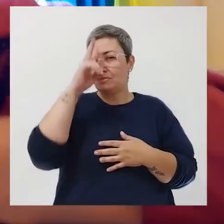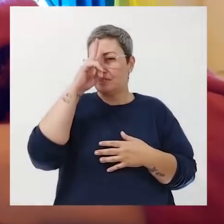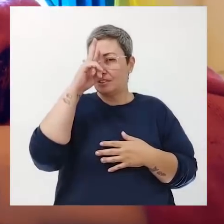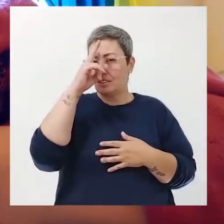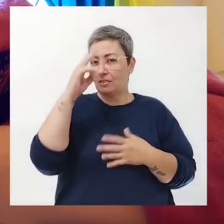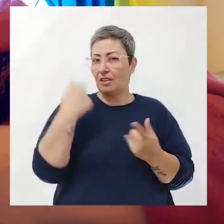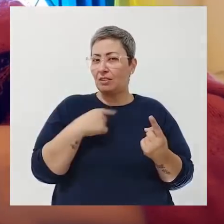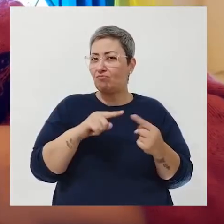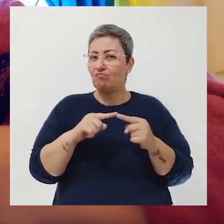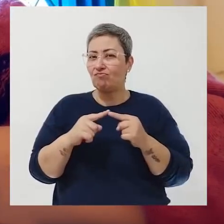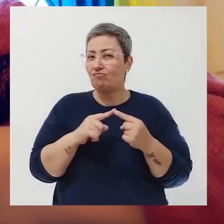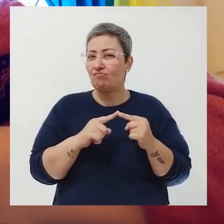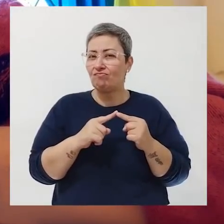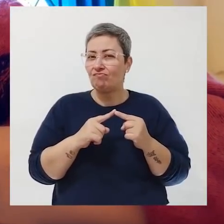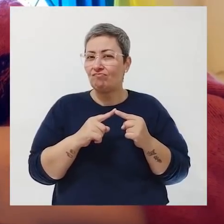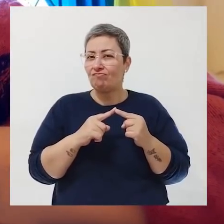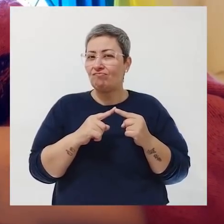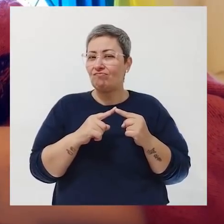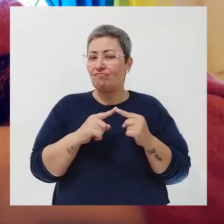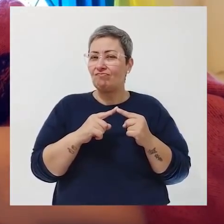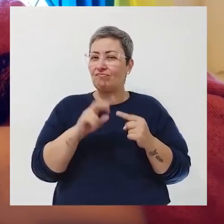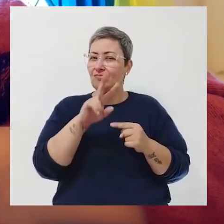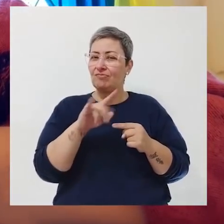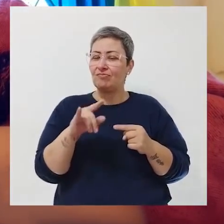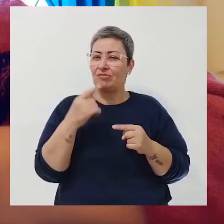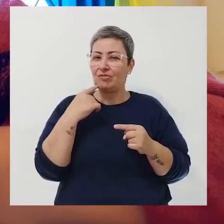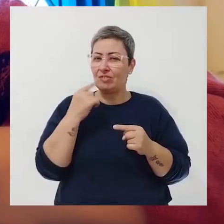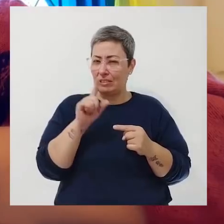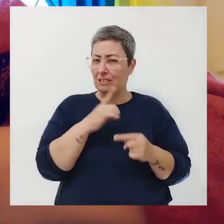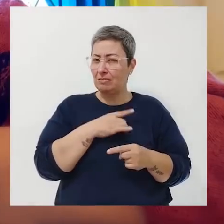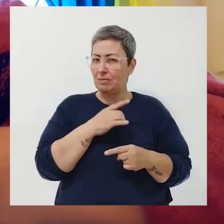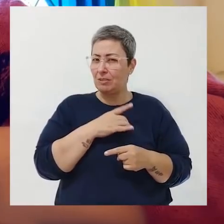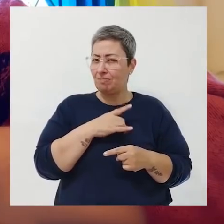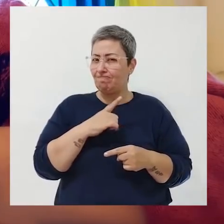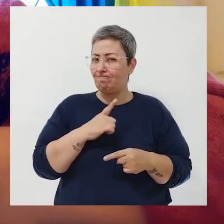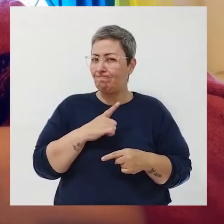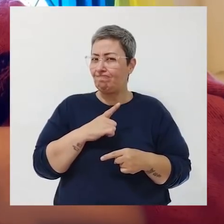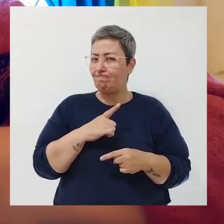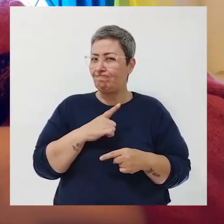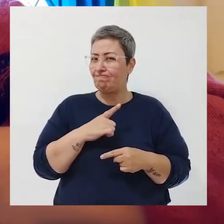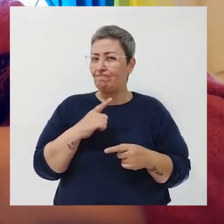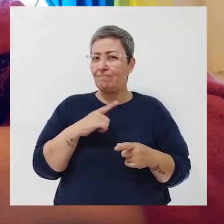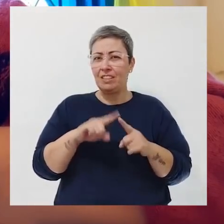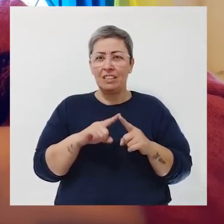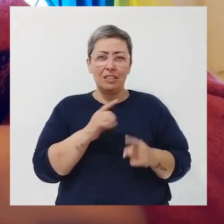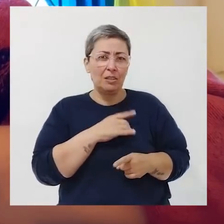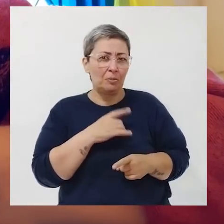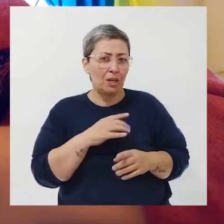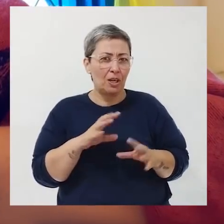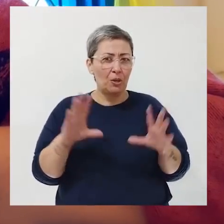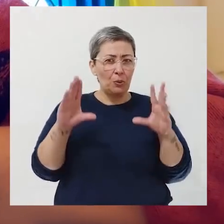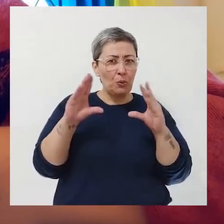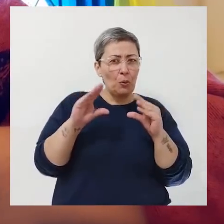esta história vai conversar com você? Você também sente algum medo?